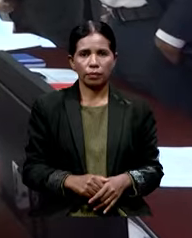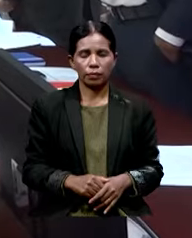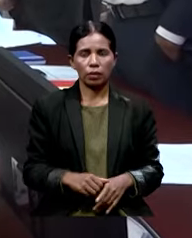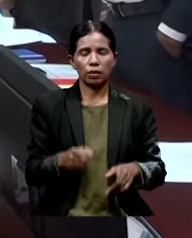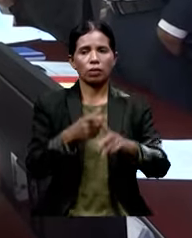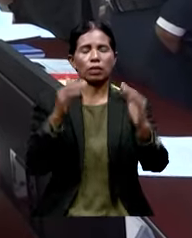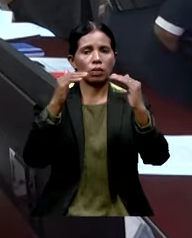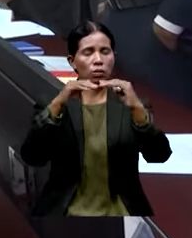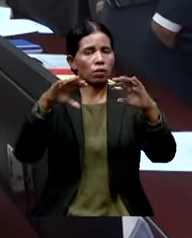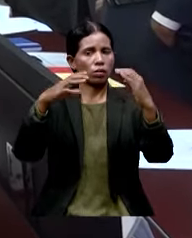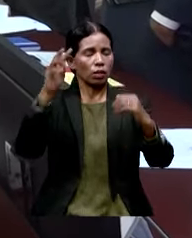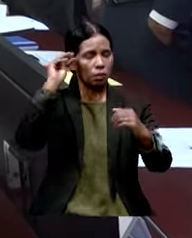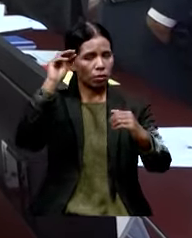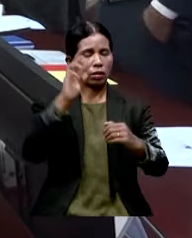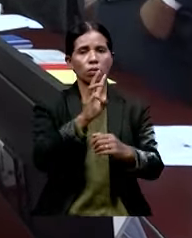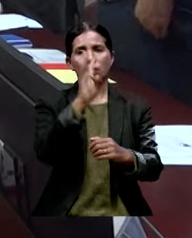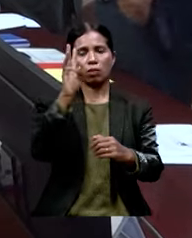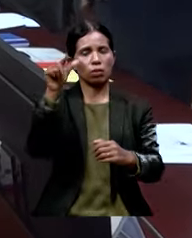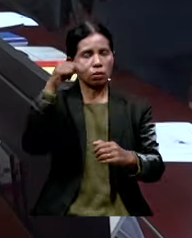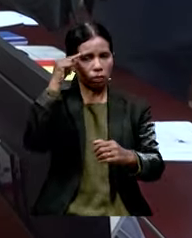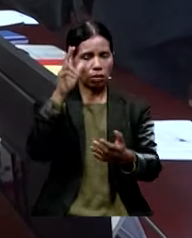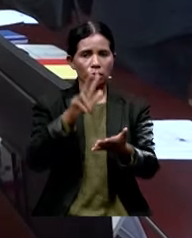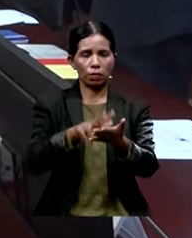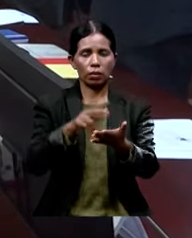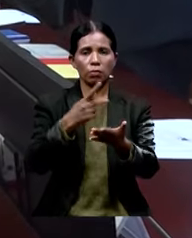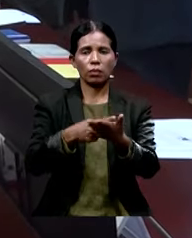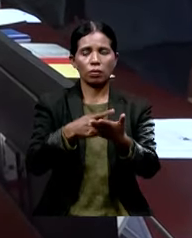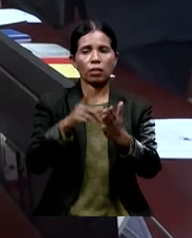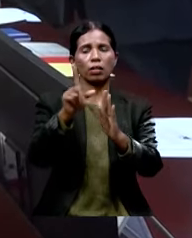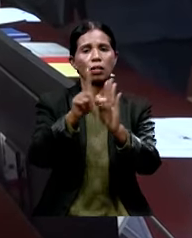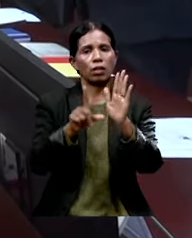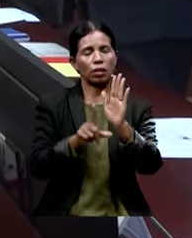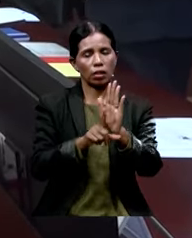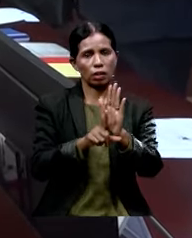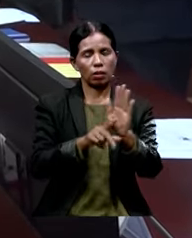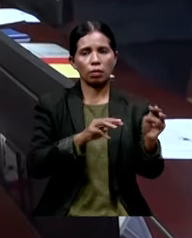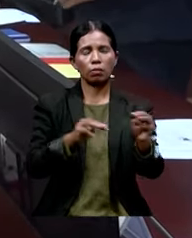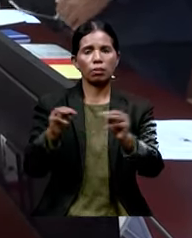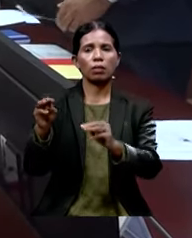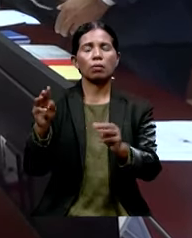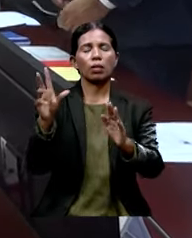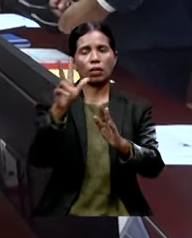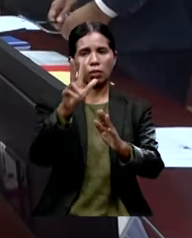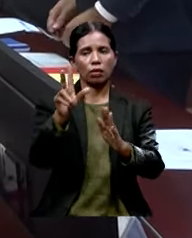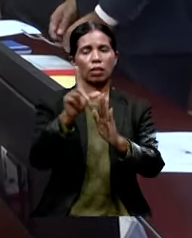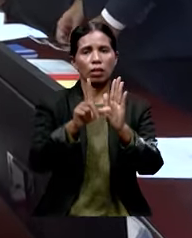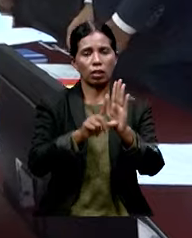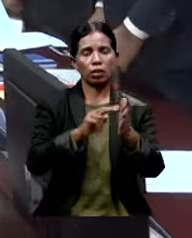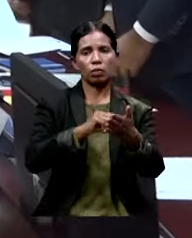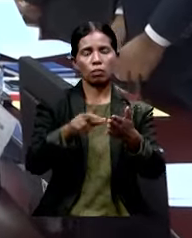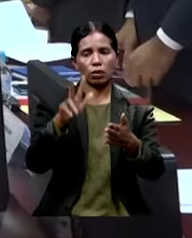Rússia reunião Conselho Ministros quarta, né? Governo aprova um projeto proposta lei para alteração da Toluk, lei número Tolu